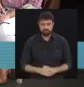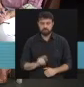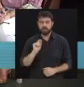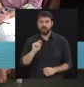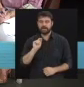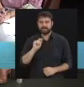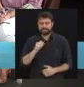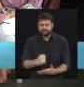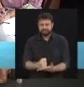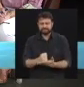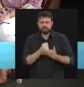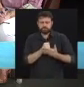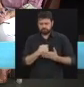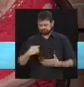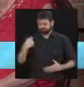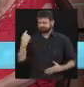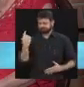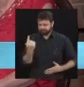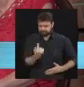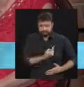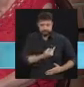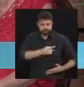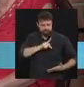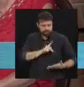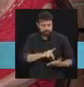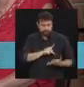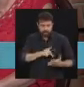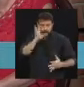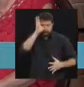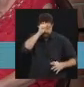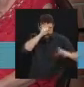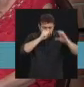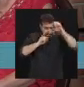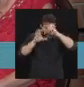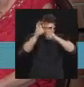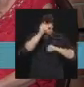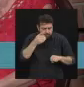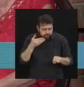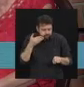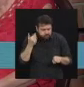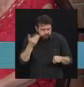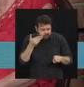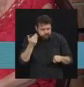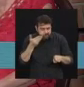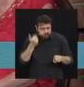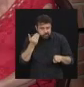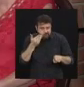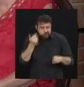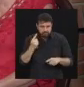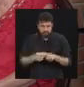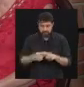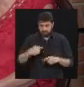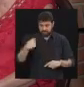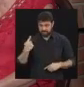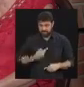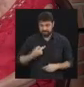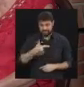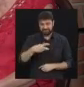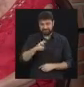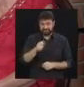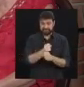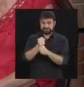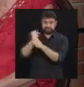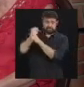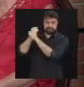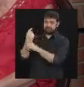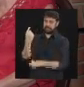acabou ajudando a gente a aprender alguma coisa sobre a síndrome, né? Porque nós estamos falando de 25 anos atrás